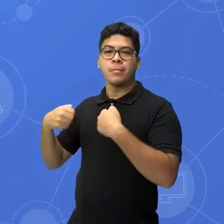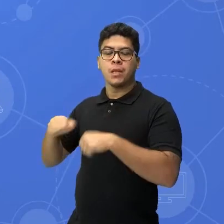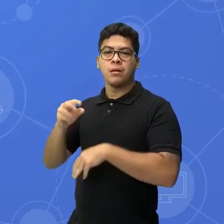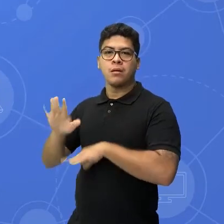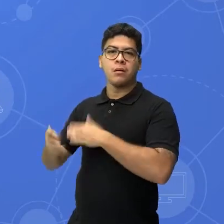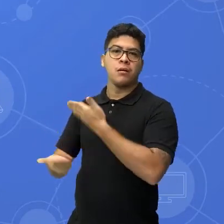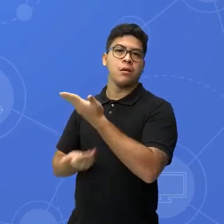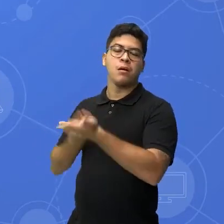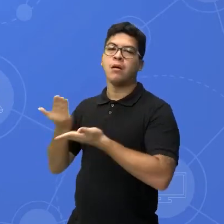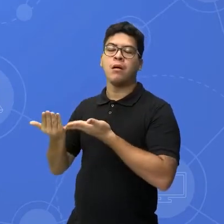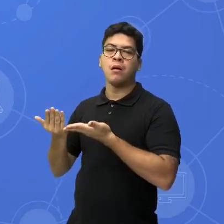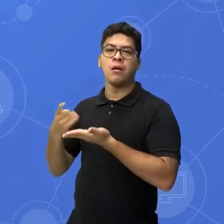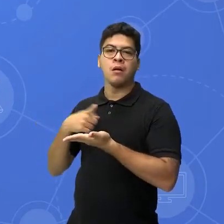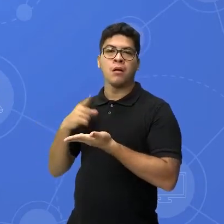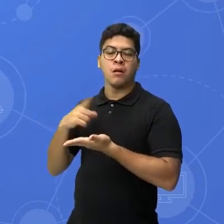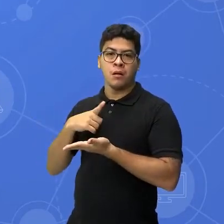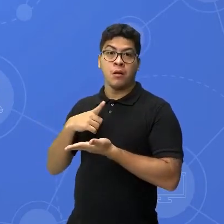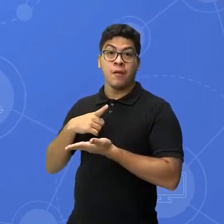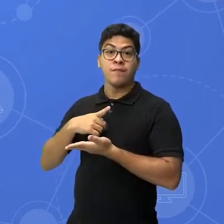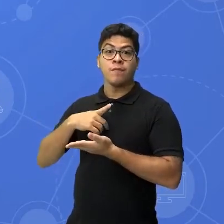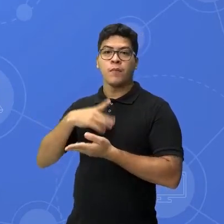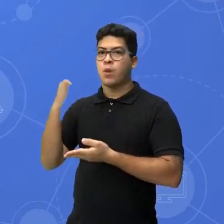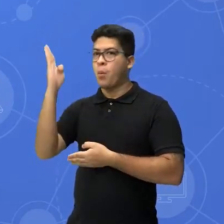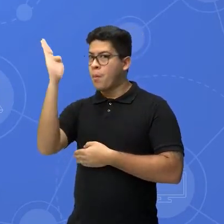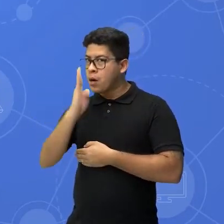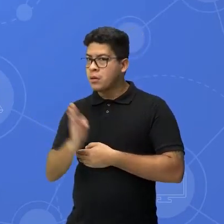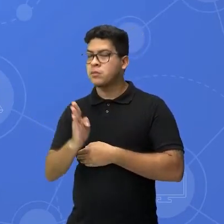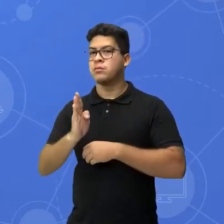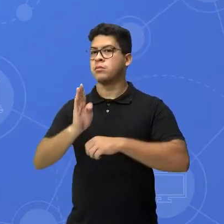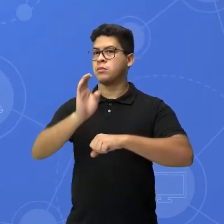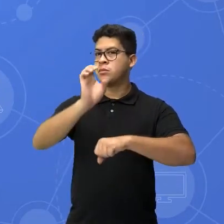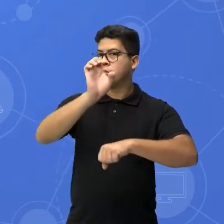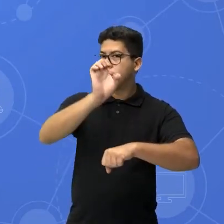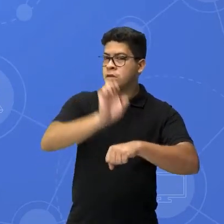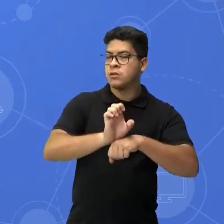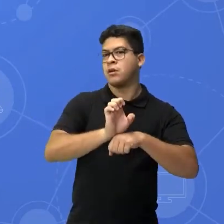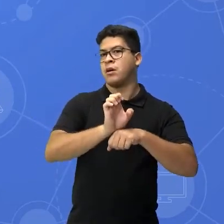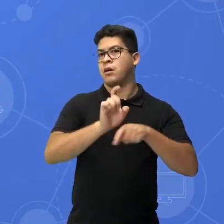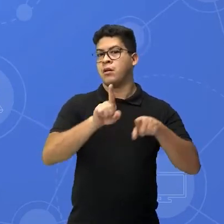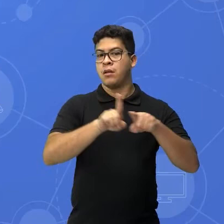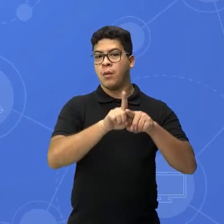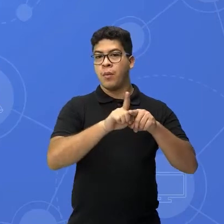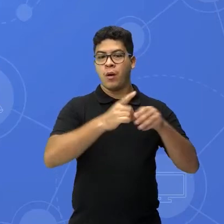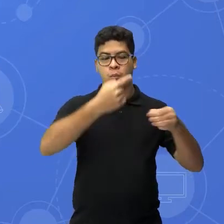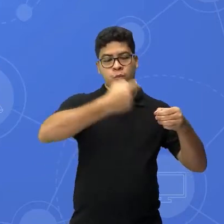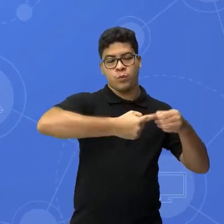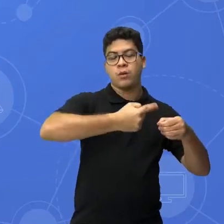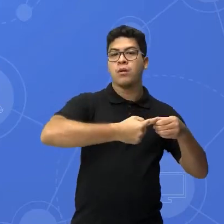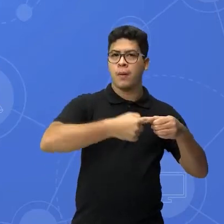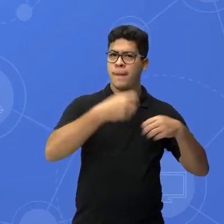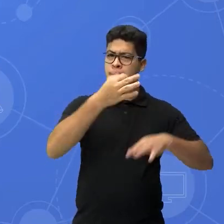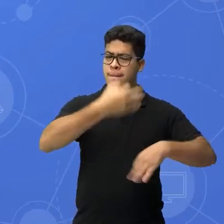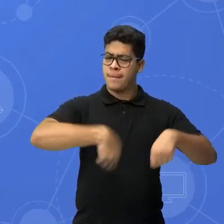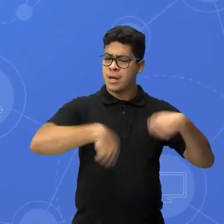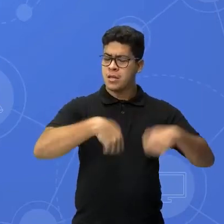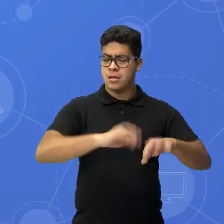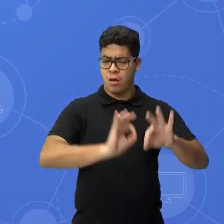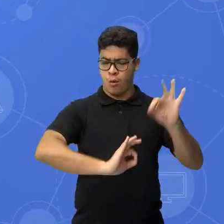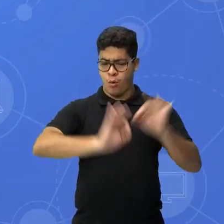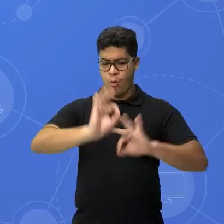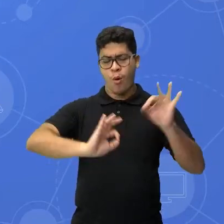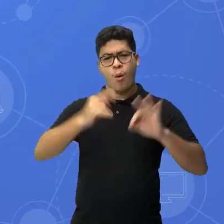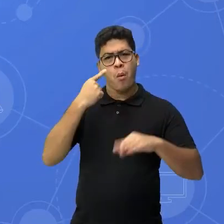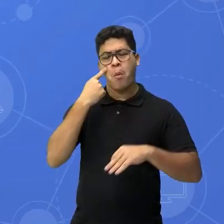Estado brasileiro, tanto a nível federal, como a nível estadual, como a nível municipal, desenvolva e implemente